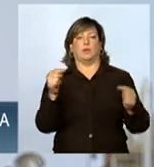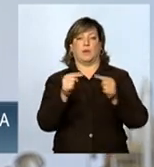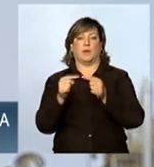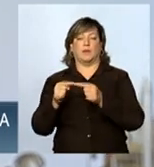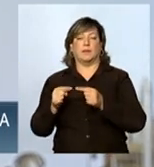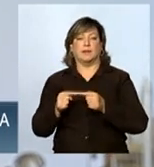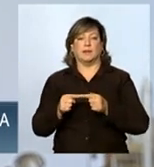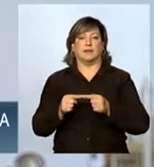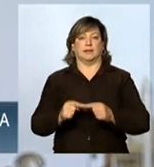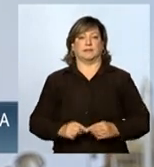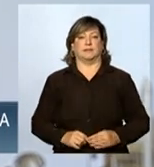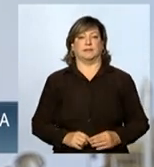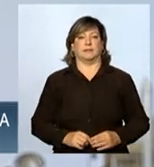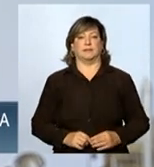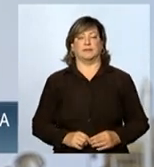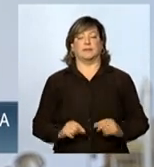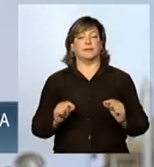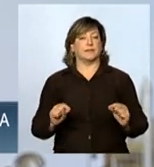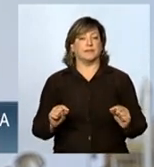combinação, que é